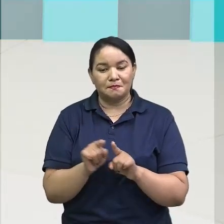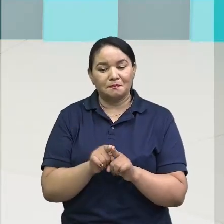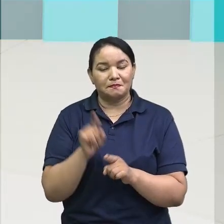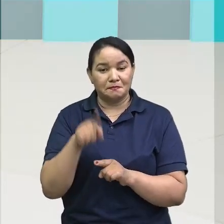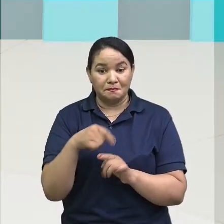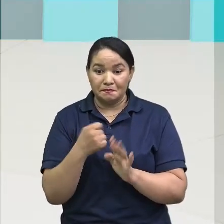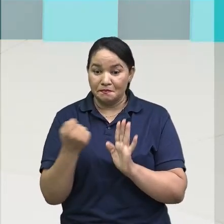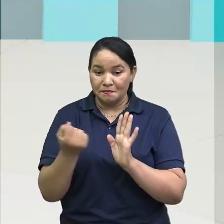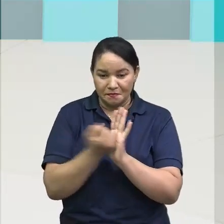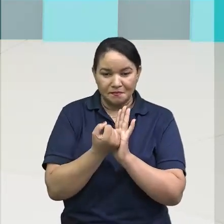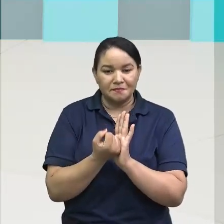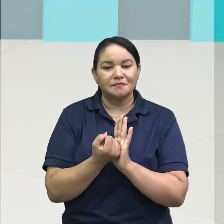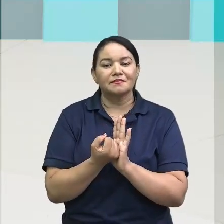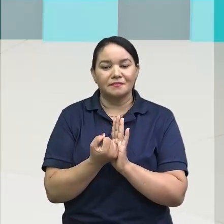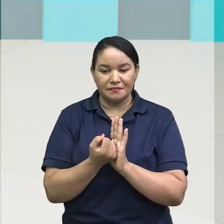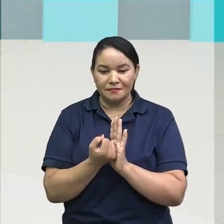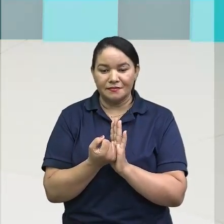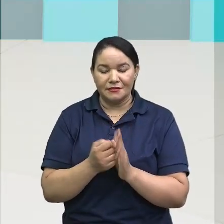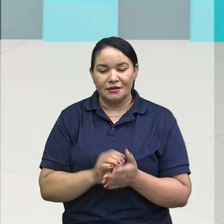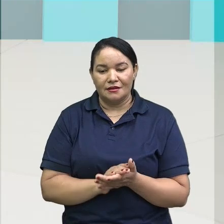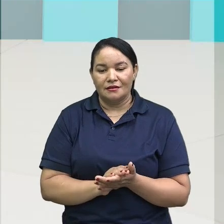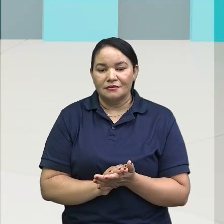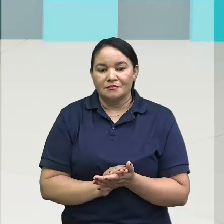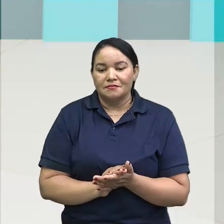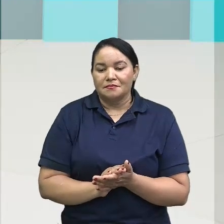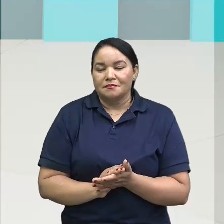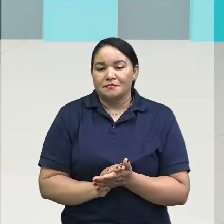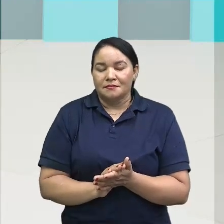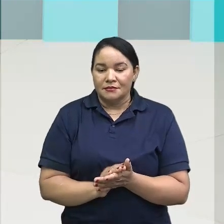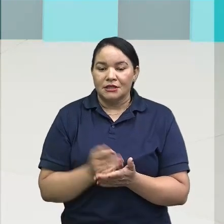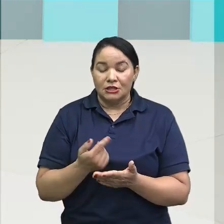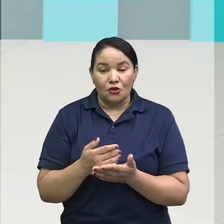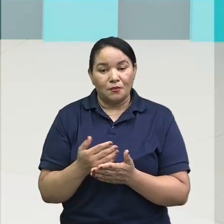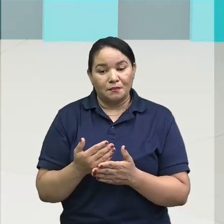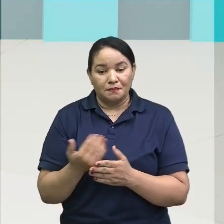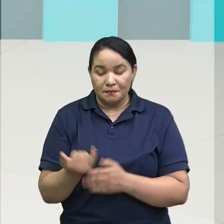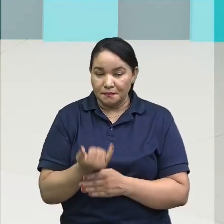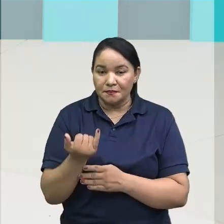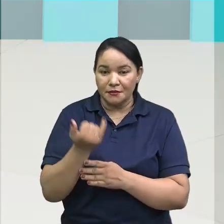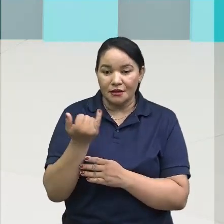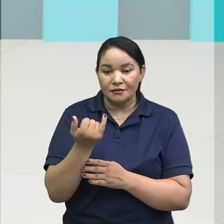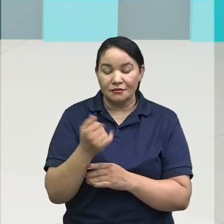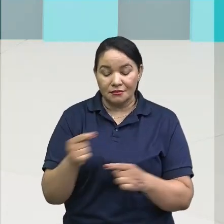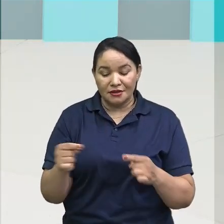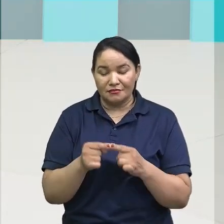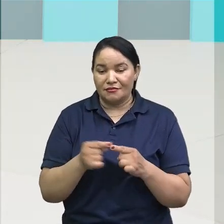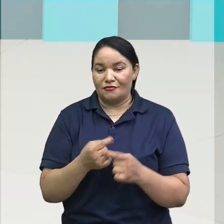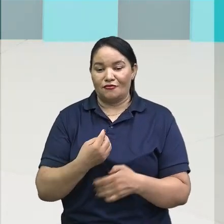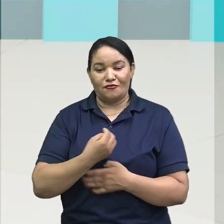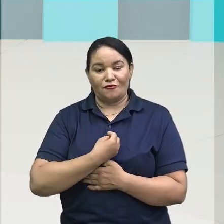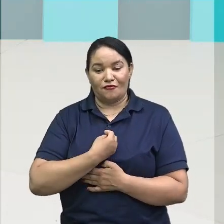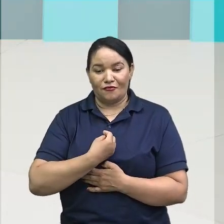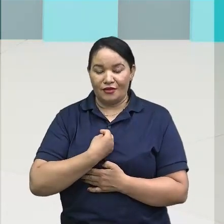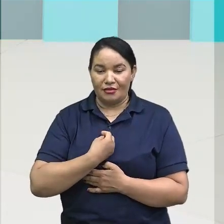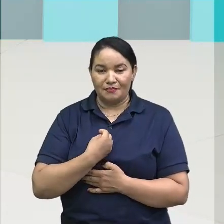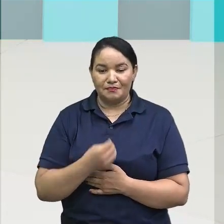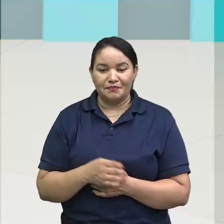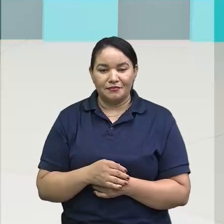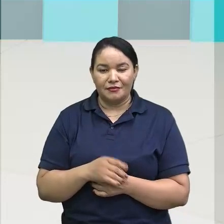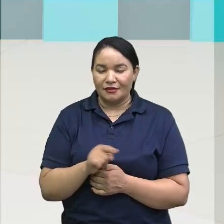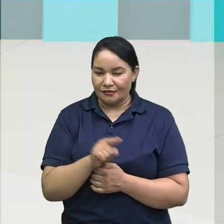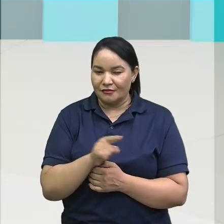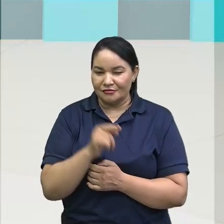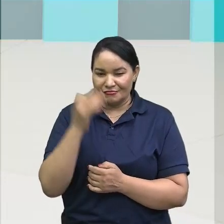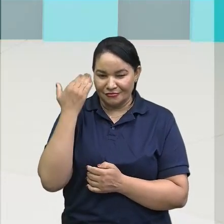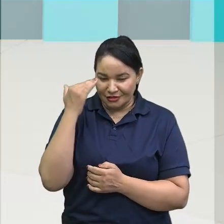símbolo, ele é simbólico. Aquilo passa a ser importante e fazer sentido na sua vida. Conseguiu